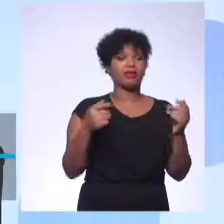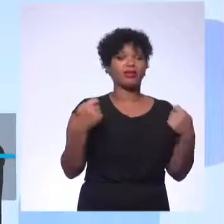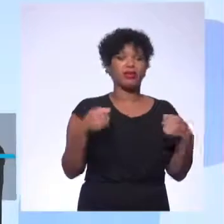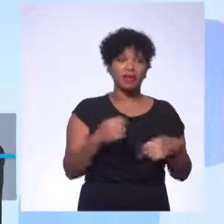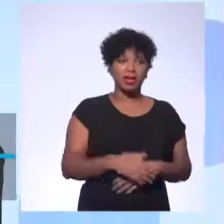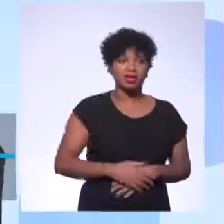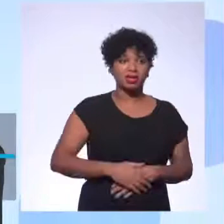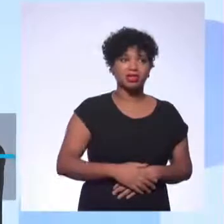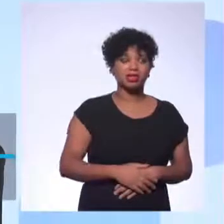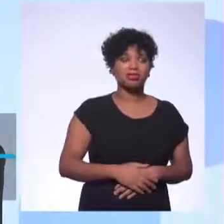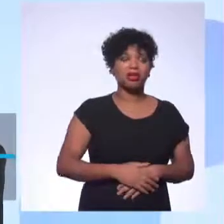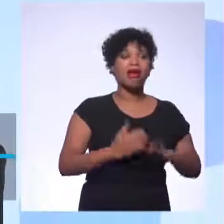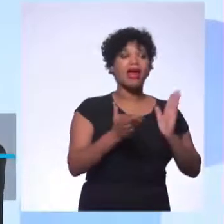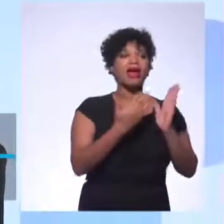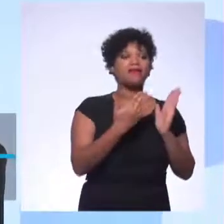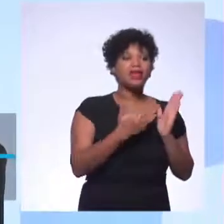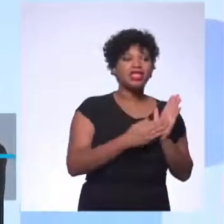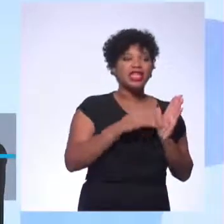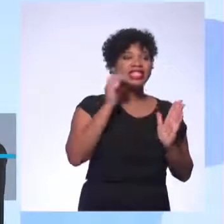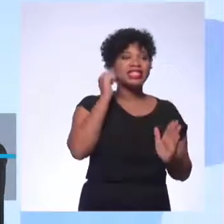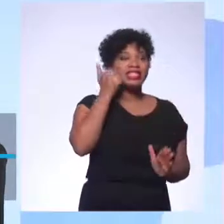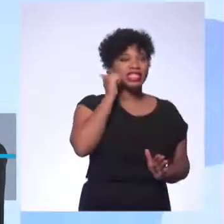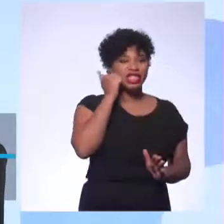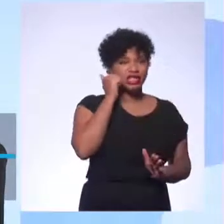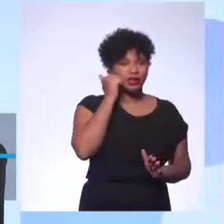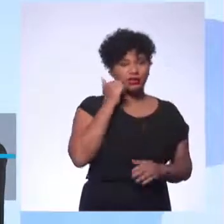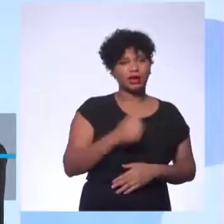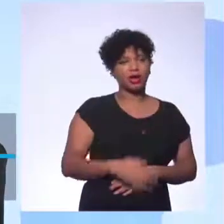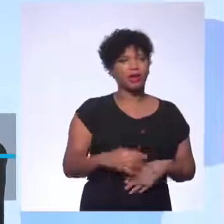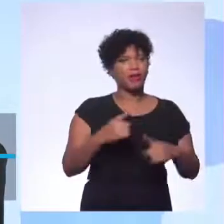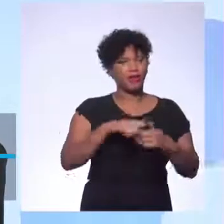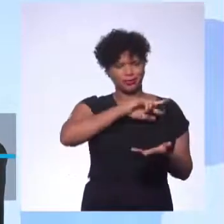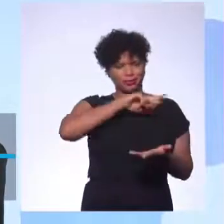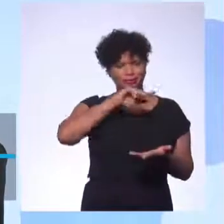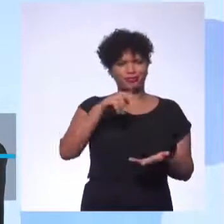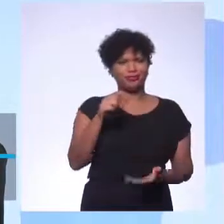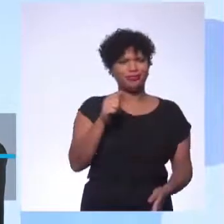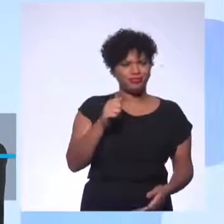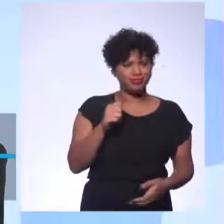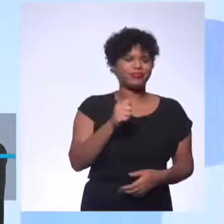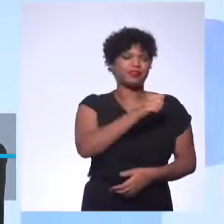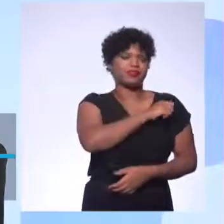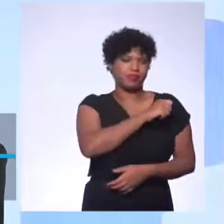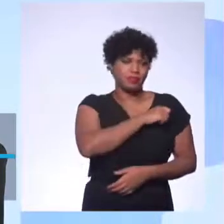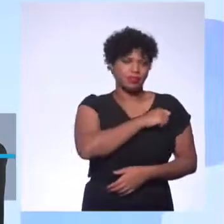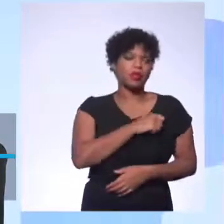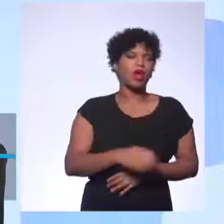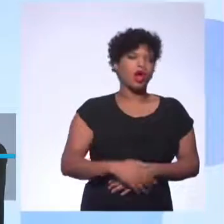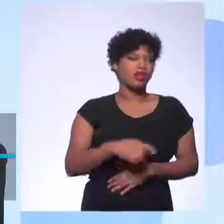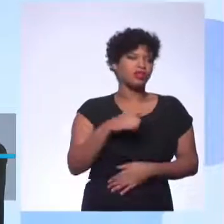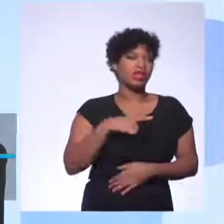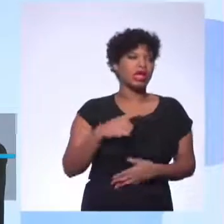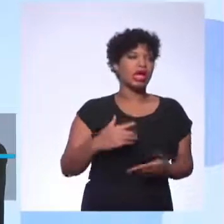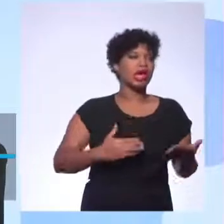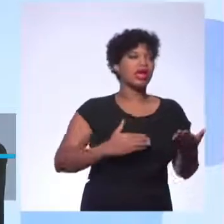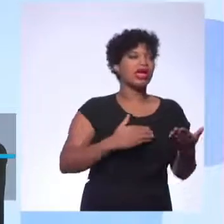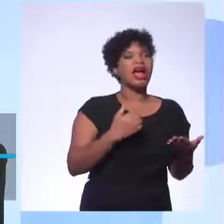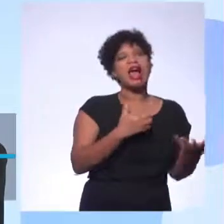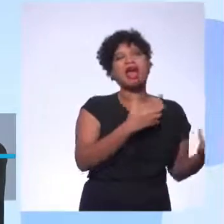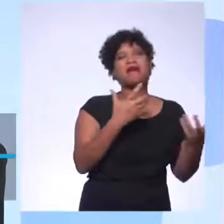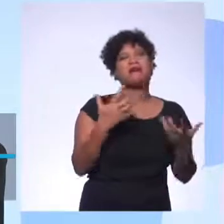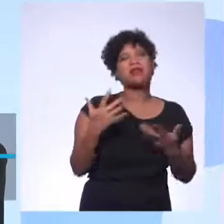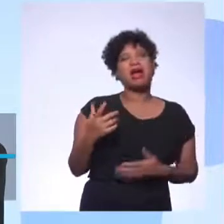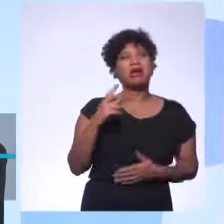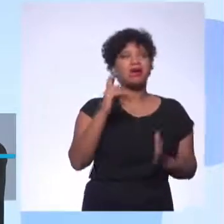revistas periódicas aí, porque tem muito aluno, e assim, eu trabalho muito com o Enem também, né, com essa questão de redação do Enem, e muito aluno